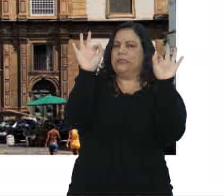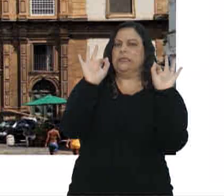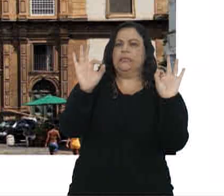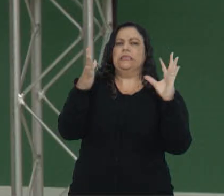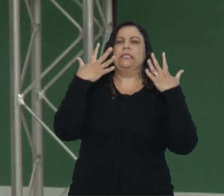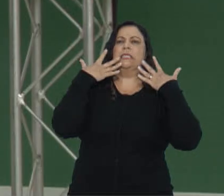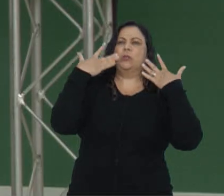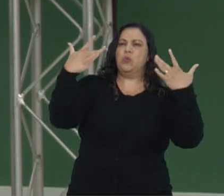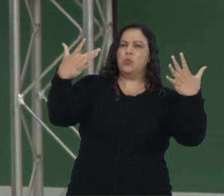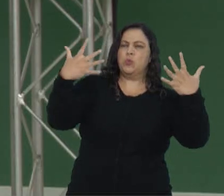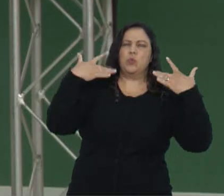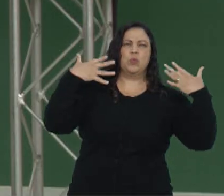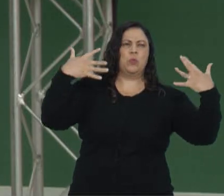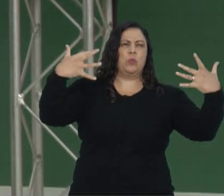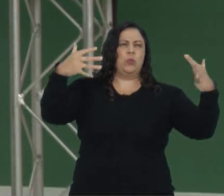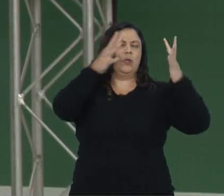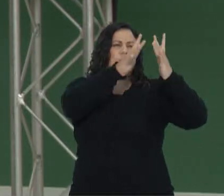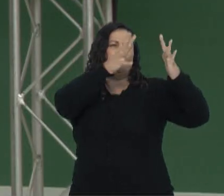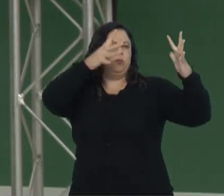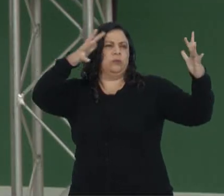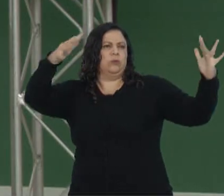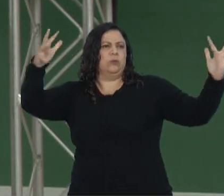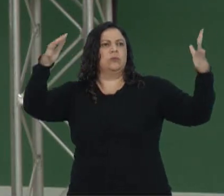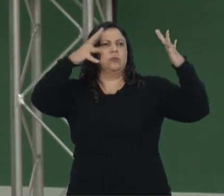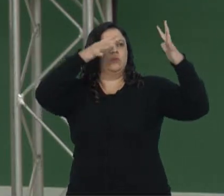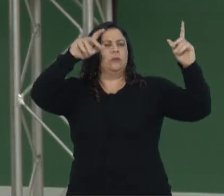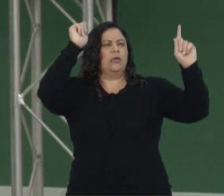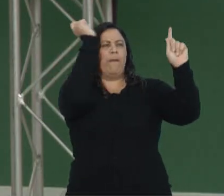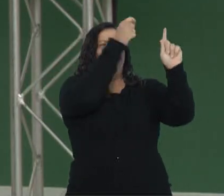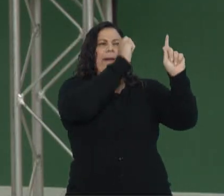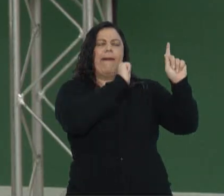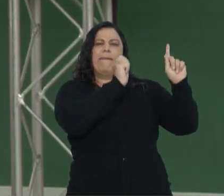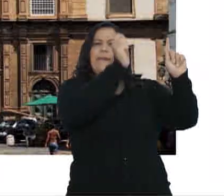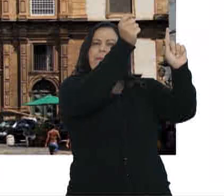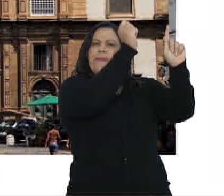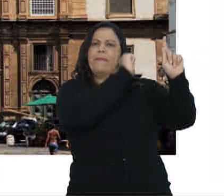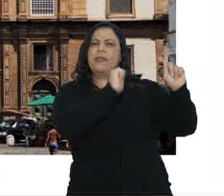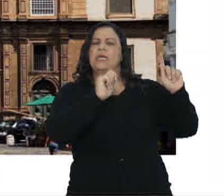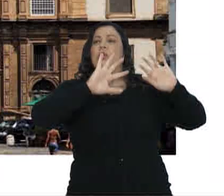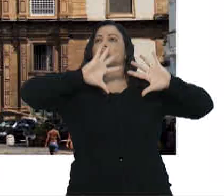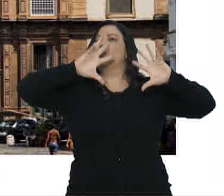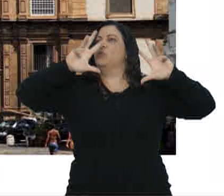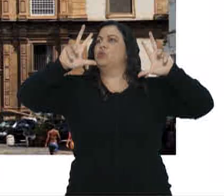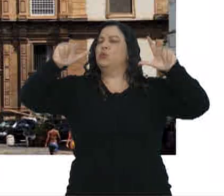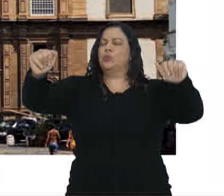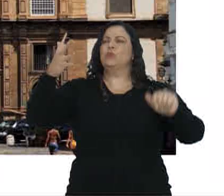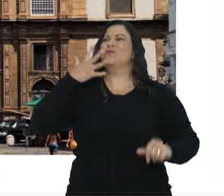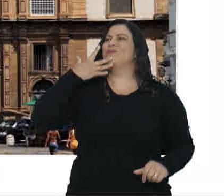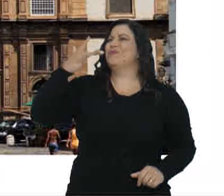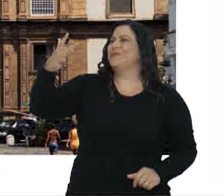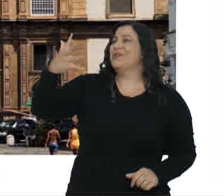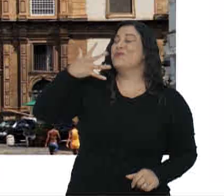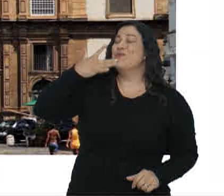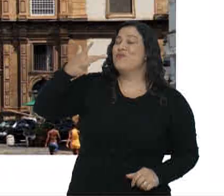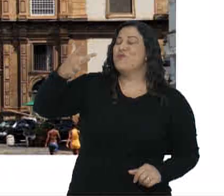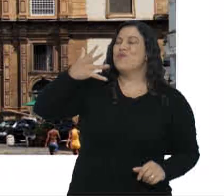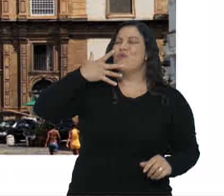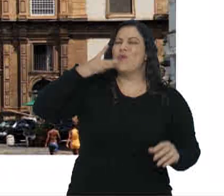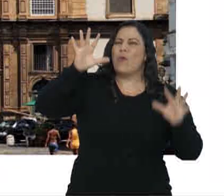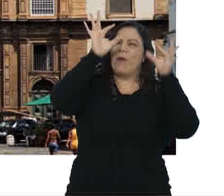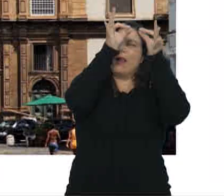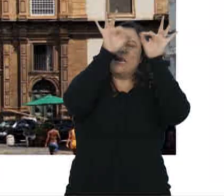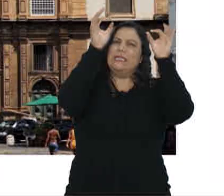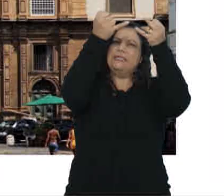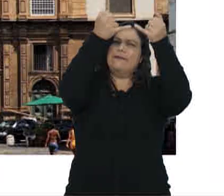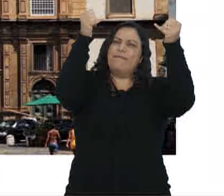talhas, né? Essas talhas são essas voltinhas, né? Em ouro, né? Folheadas a ouro, eles eram folheadas. Então tinha